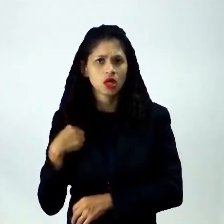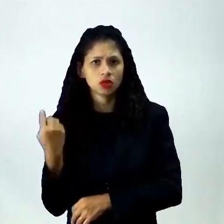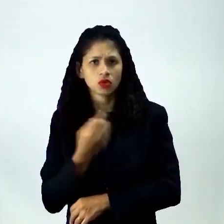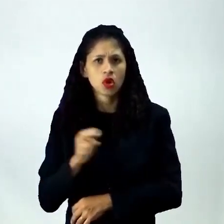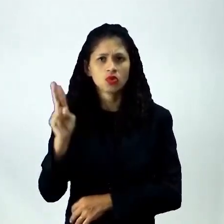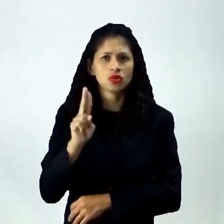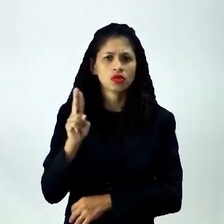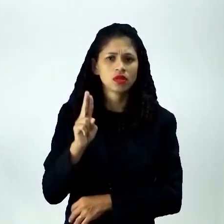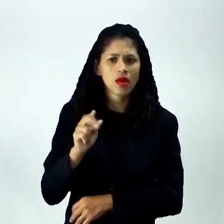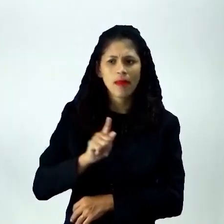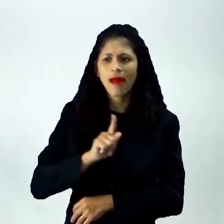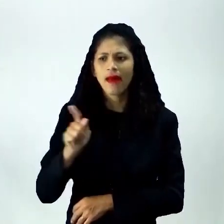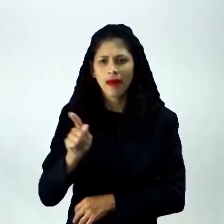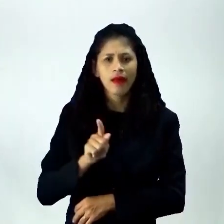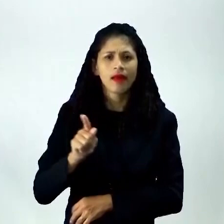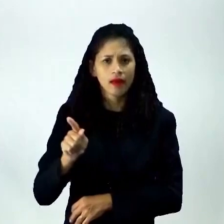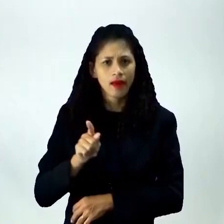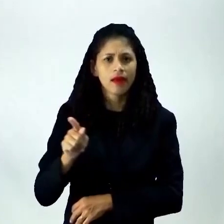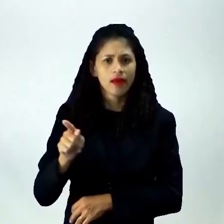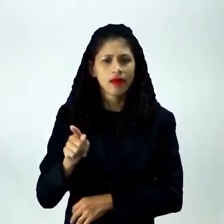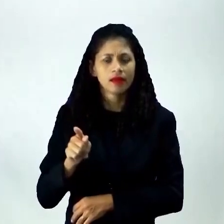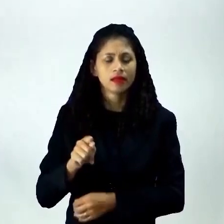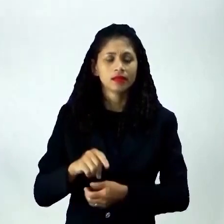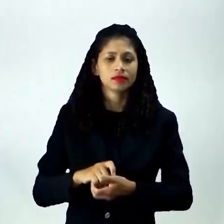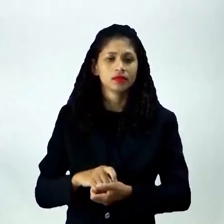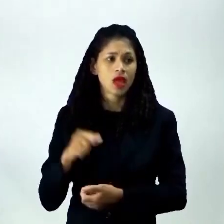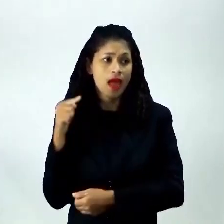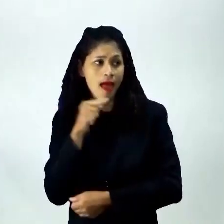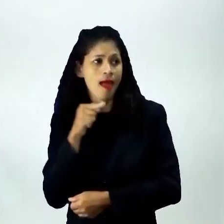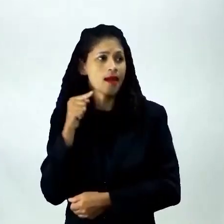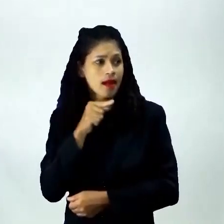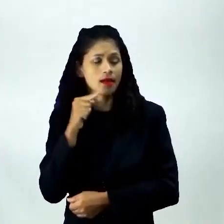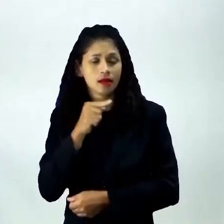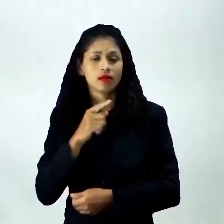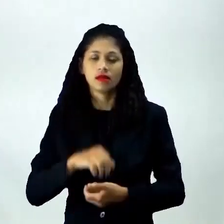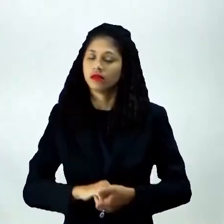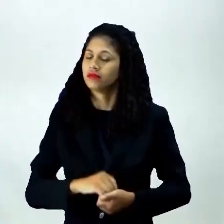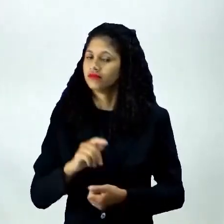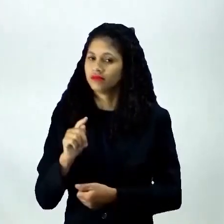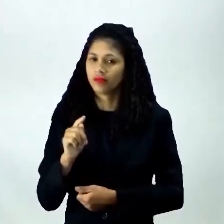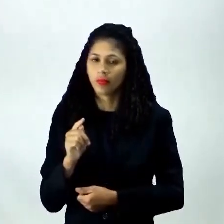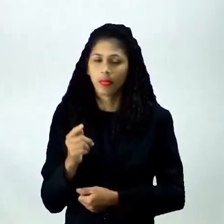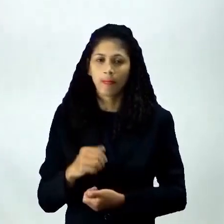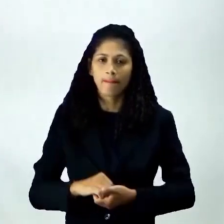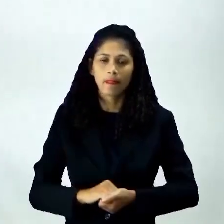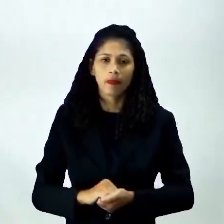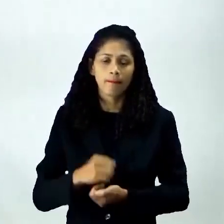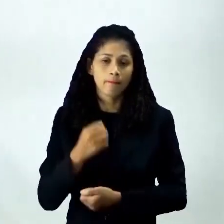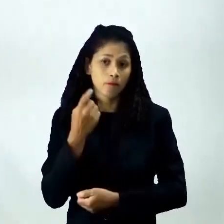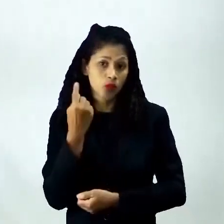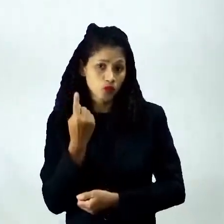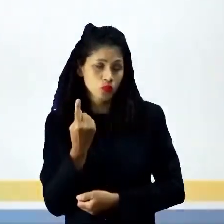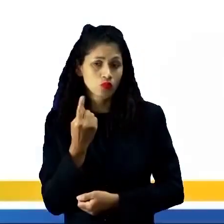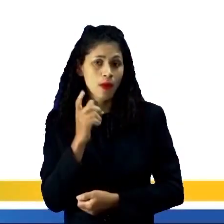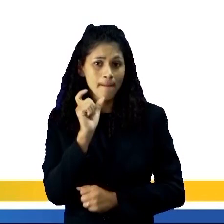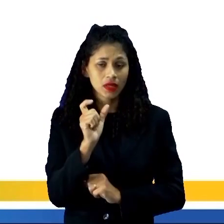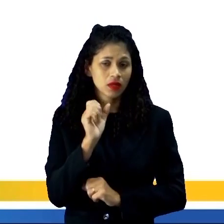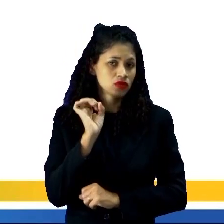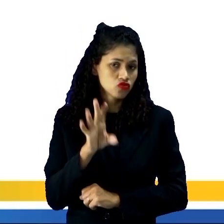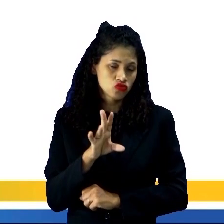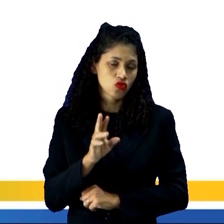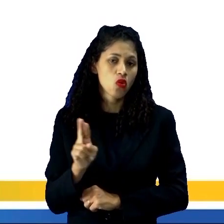você reduzir essa questão aí da repetição de uma palavra apenas, você vai utilizar os